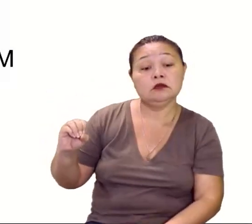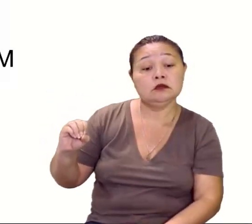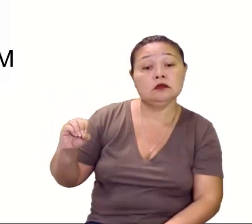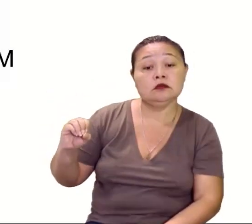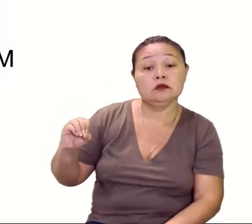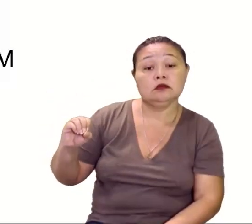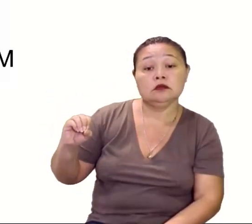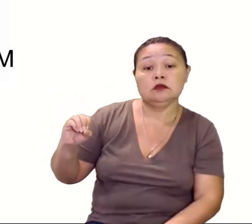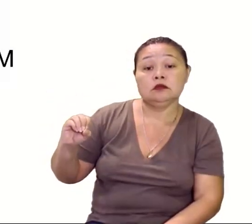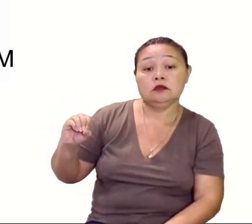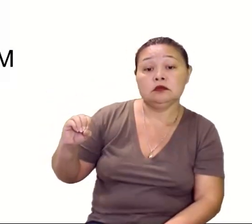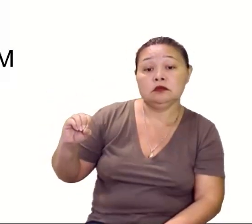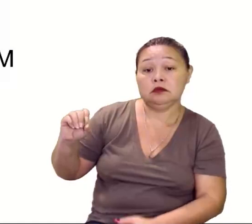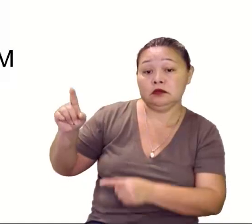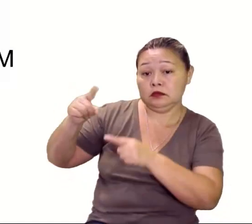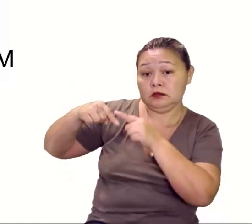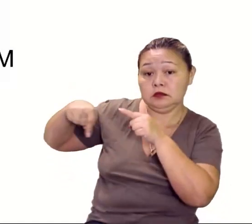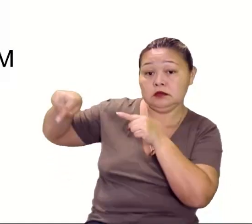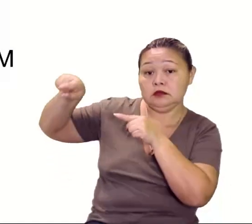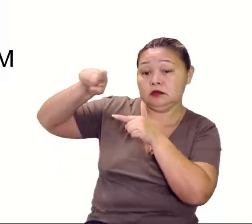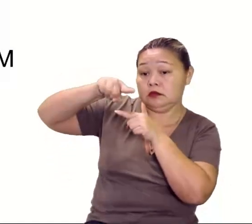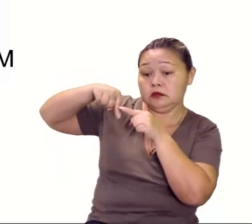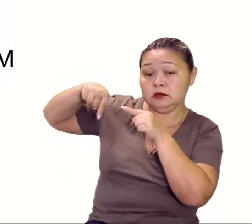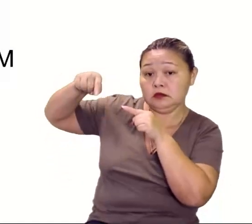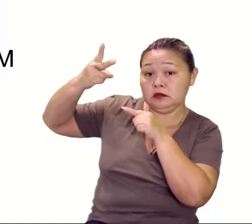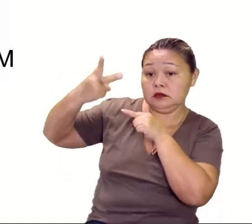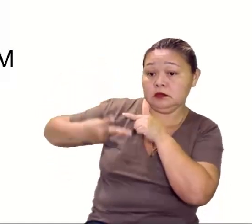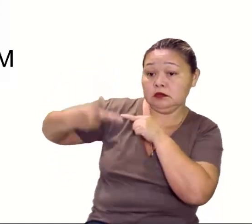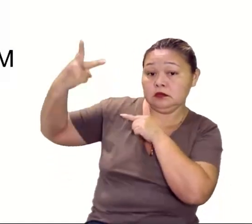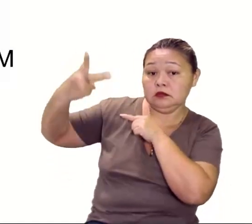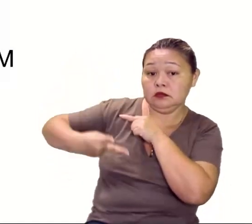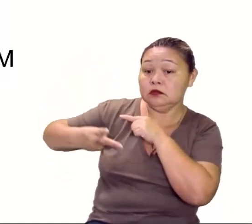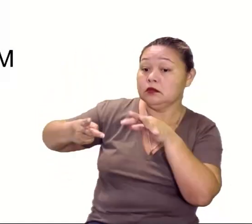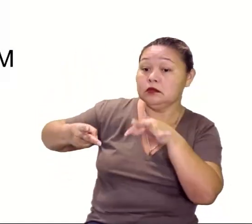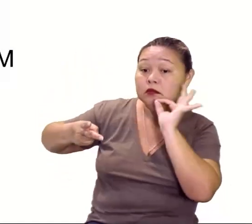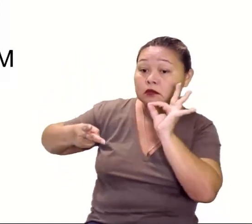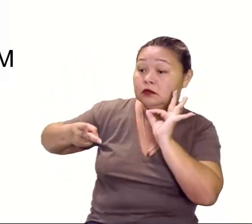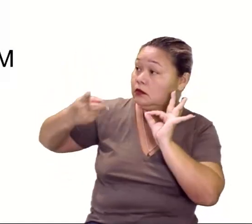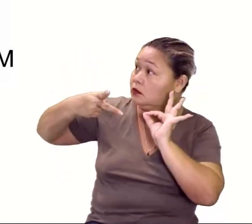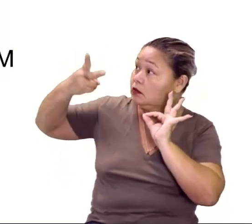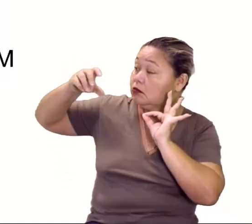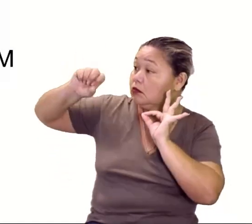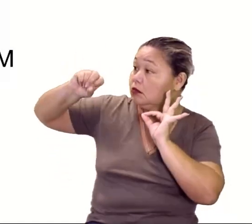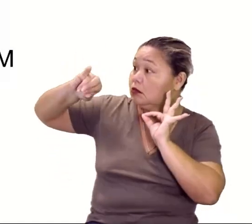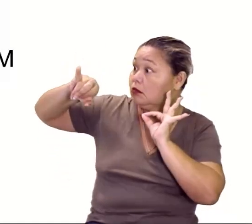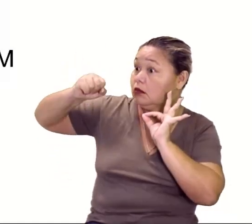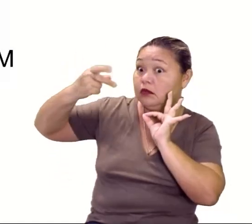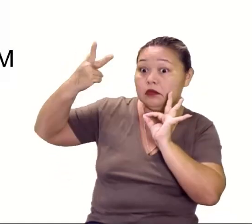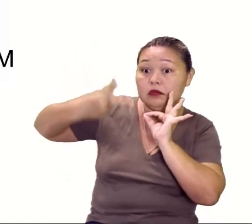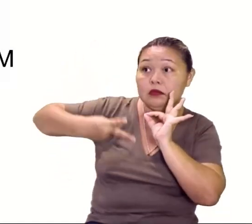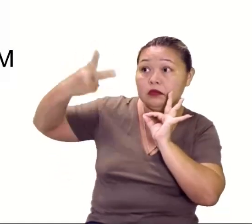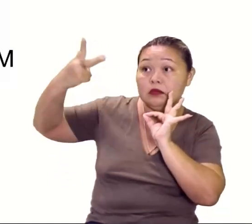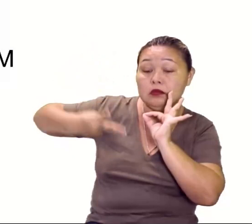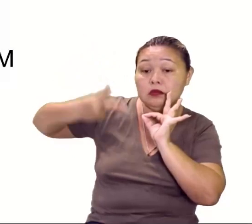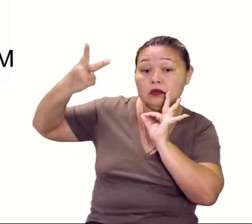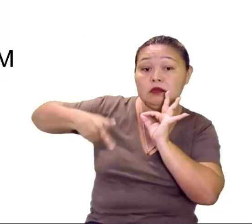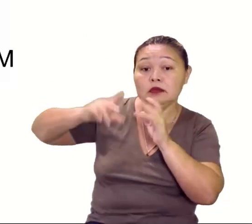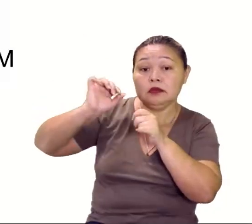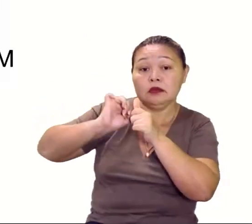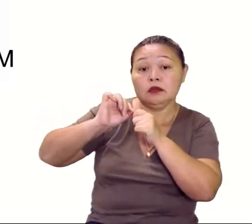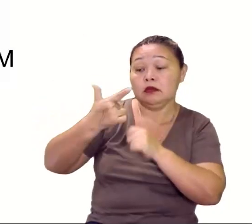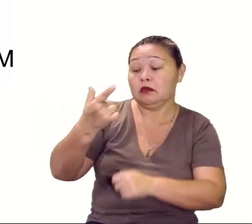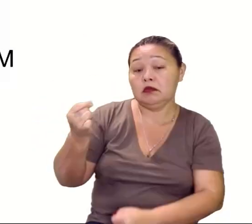180. Soja e café é aqui, ó. Olha aqui, então aqui tem que totalizar 200. Veja que se eu colocar os 200